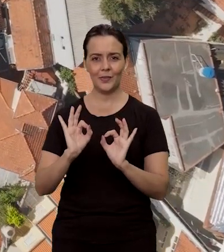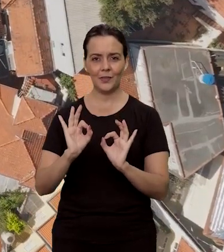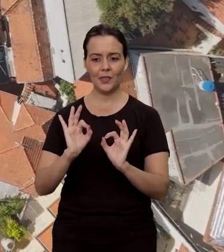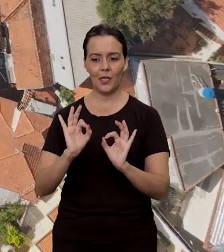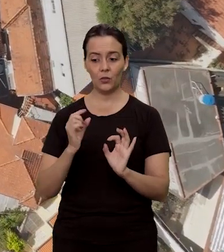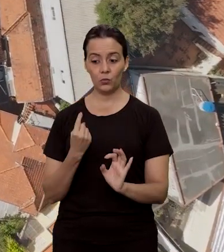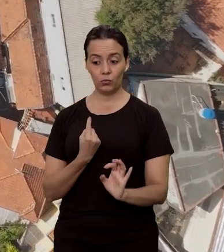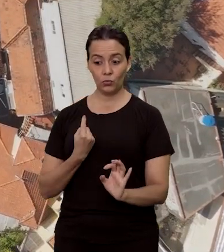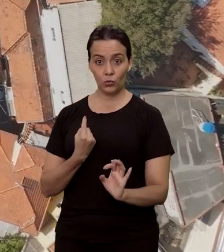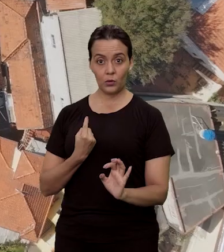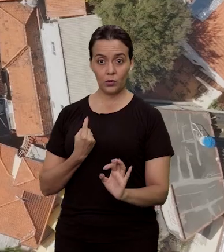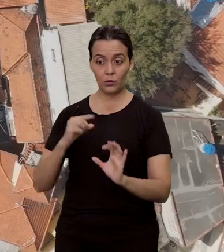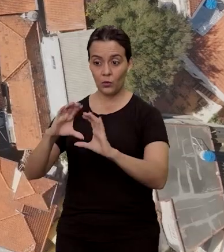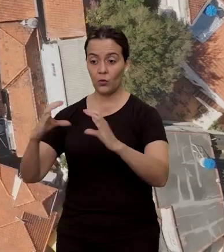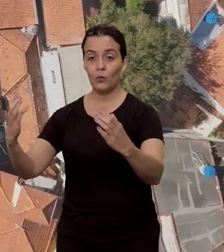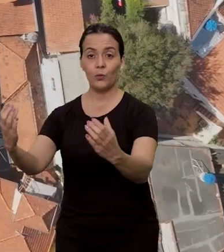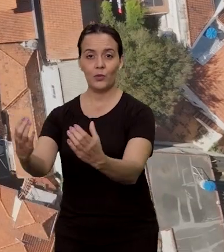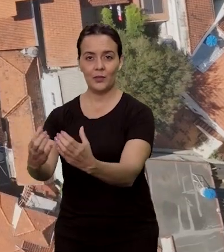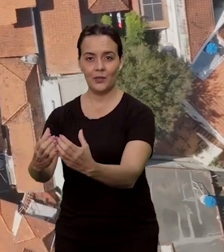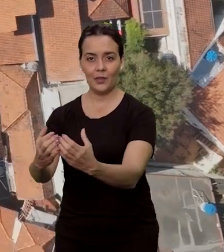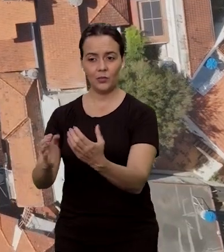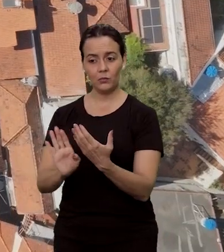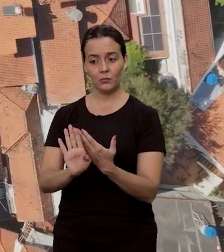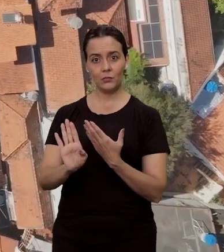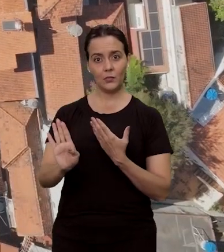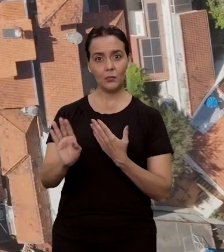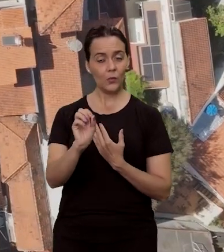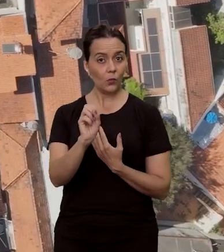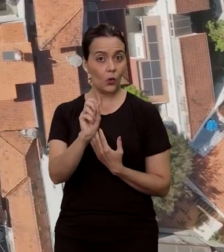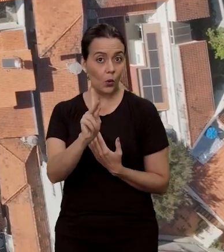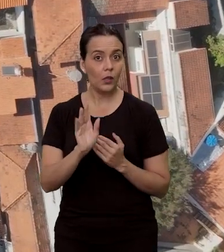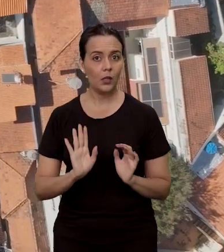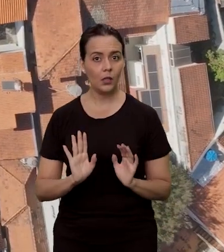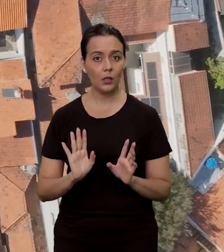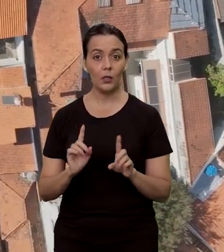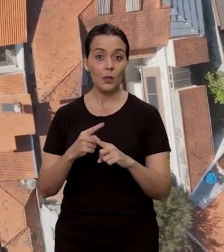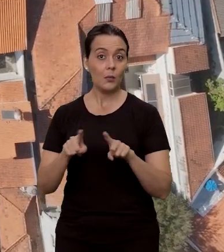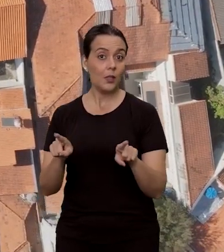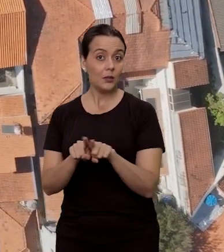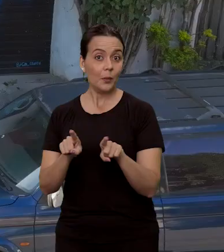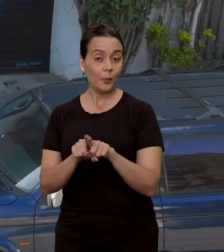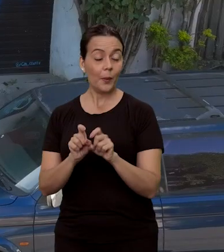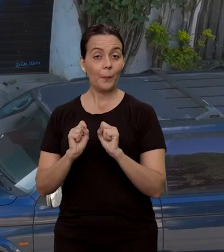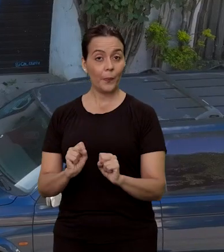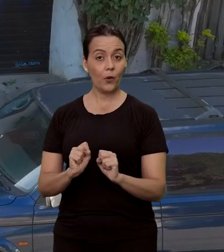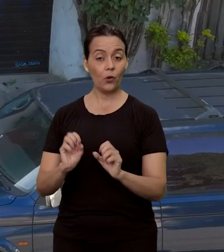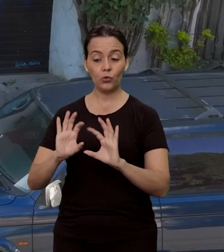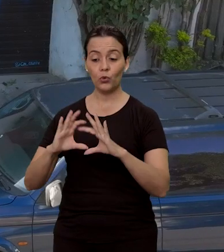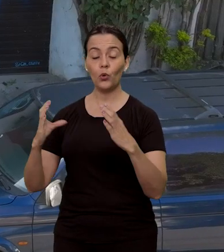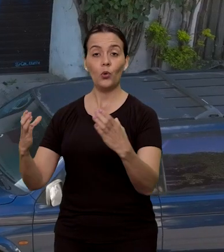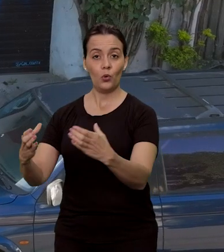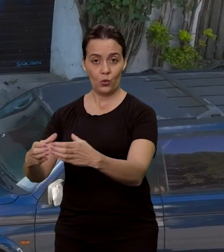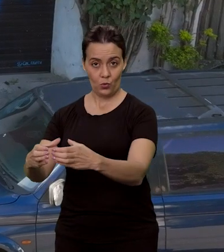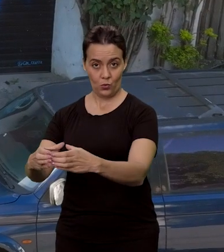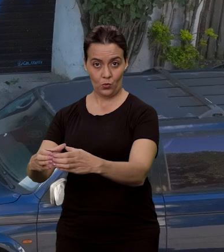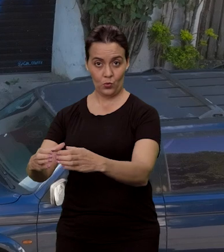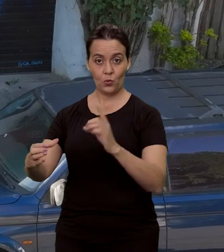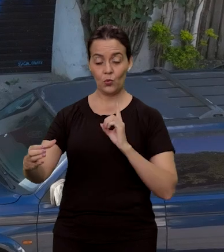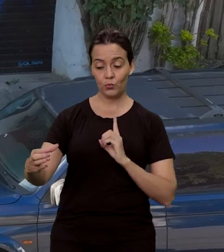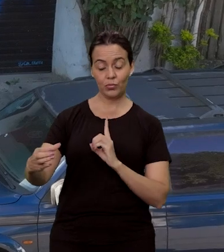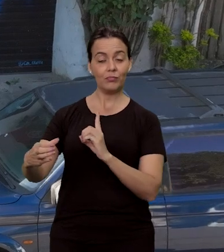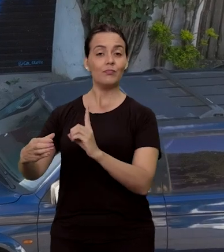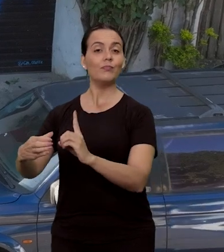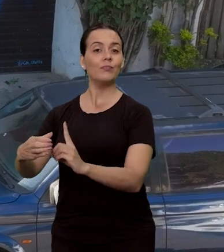indivíduo. O indivíduo se integrar, seja lá com que aspectos ele tiver, né? Com as